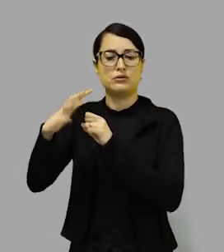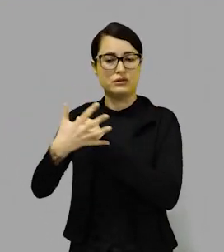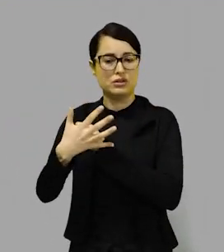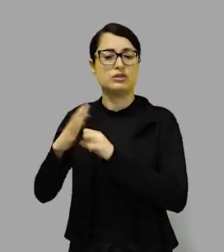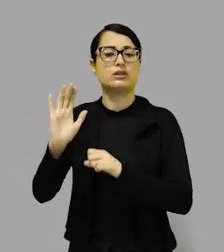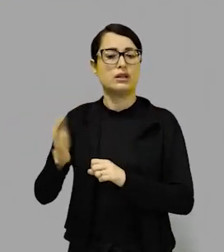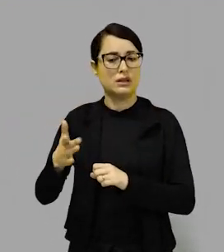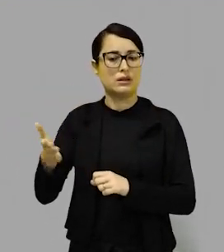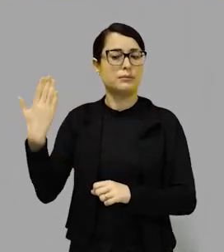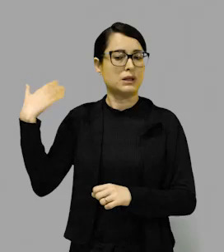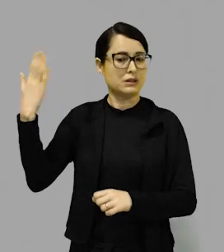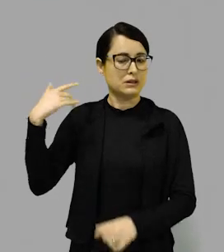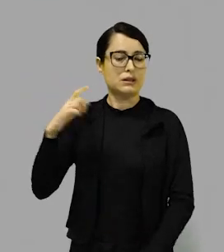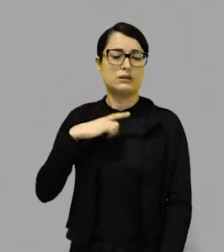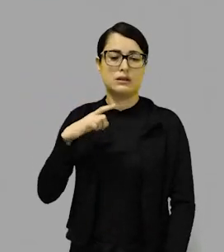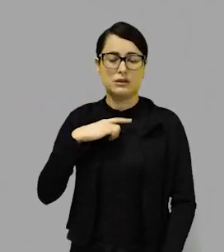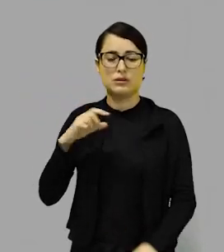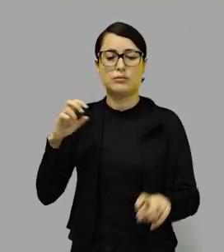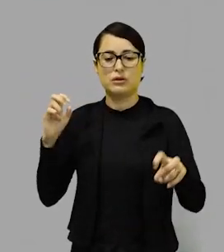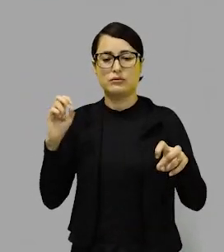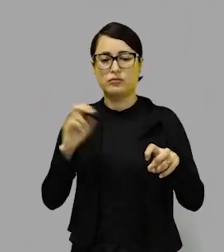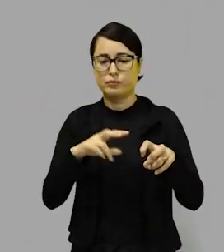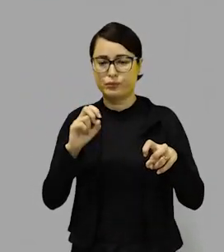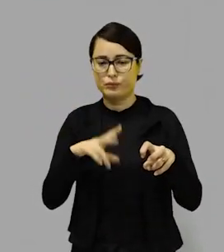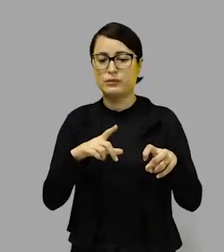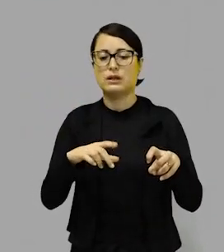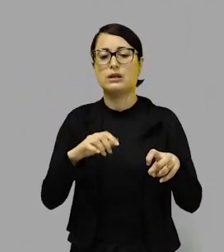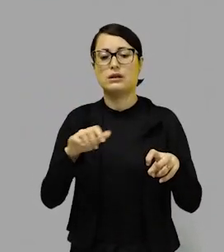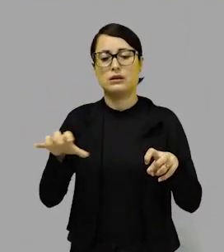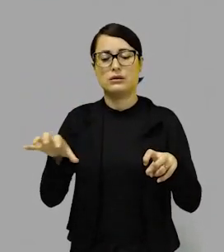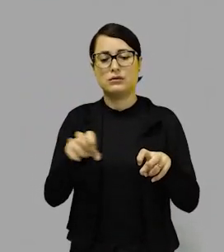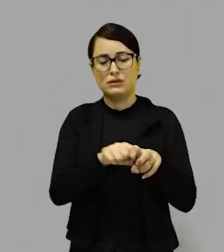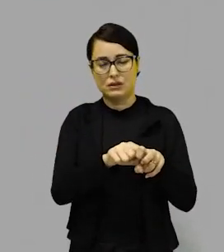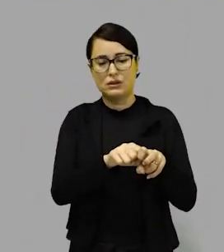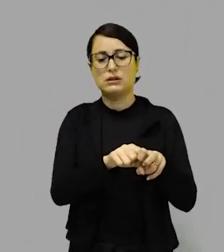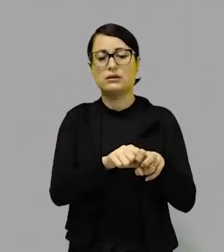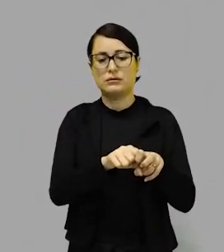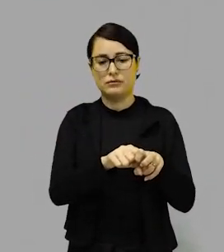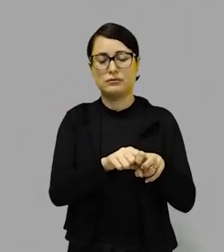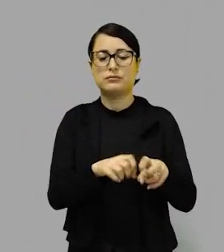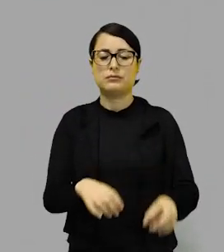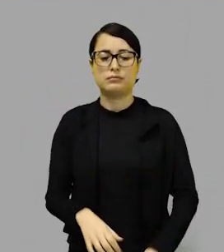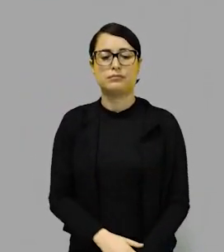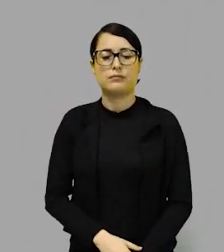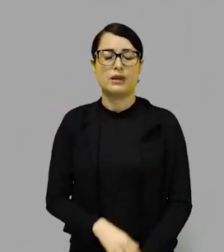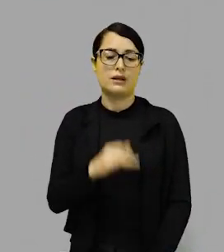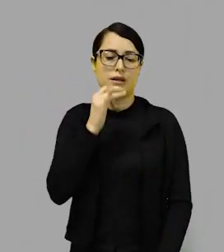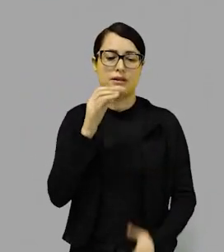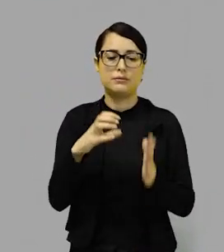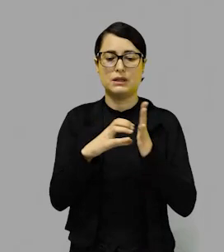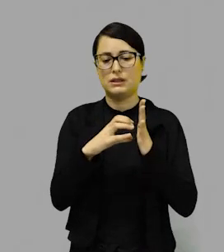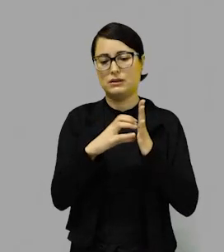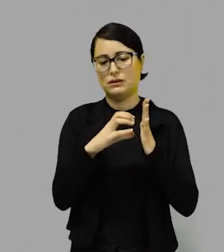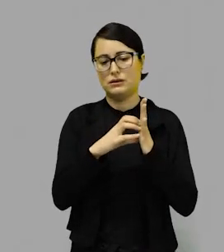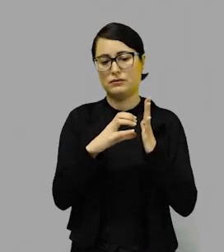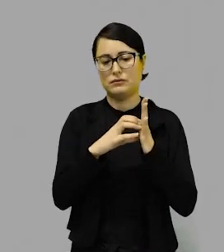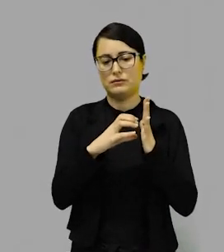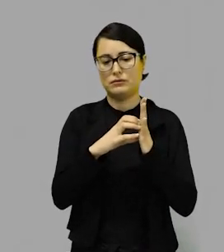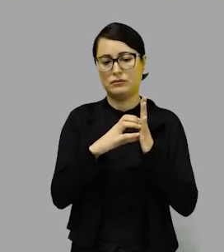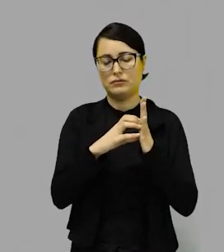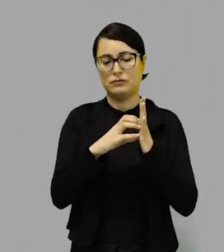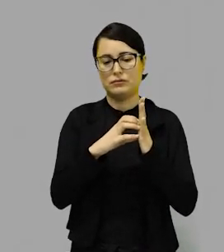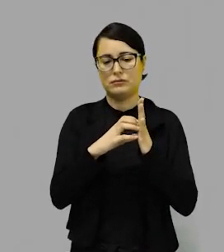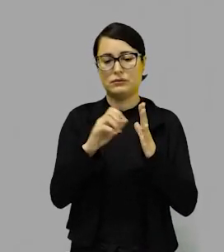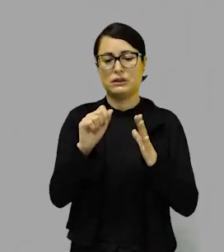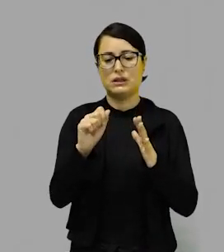inclusive, podem afetar outros animais. Tá? Nós temos aqui, ó, por exemplo, a AIDS. Né? AIDS é uma sigla